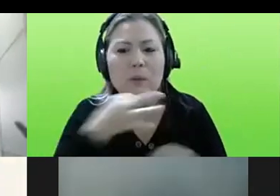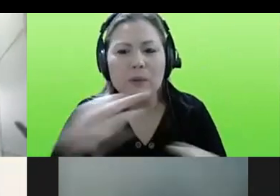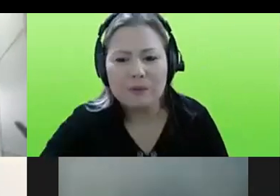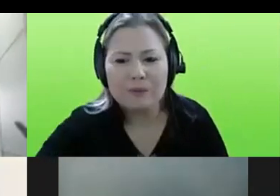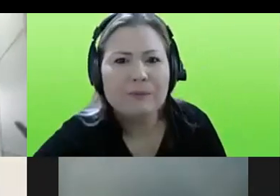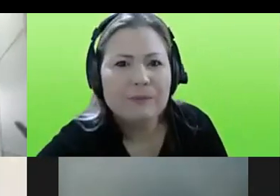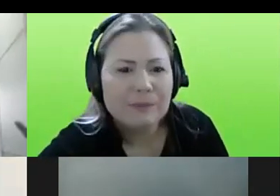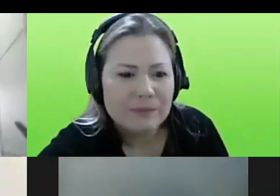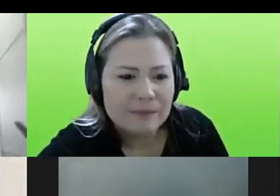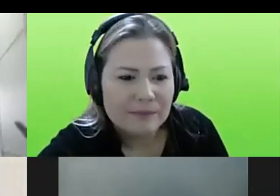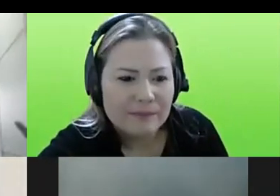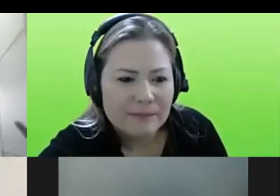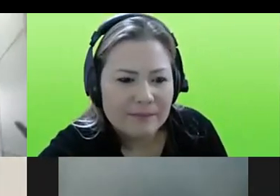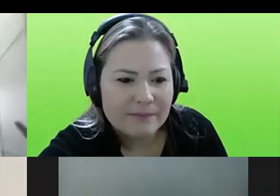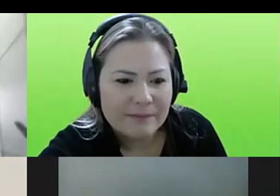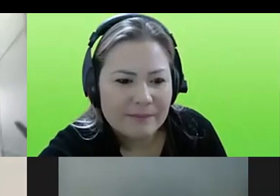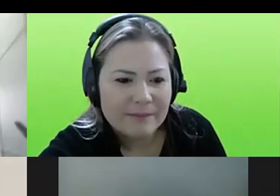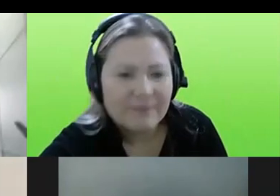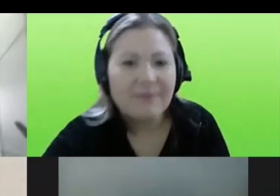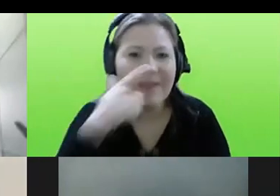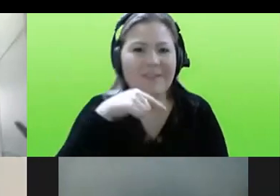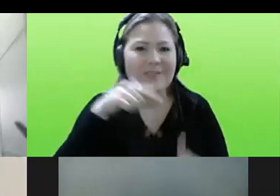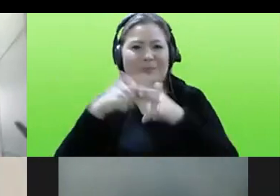Temperatura de Caxias prejudicou ele.